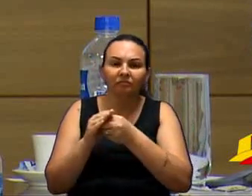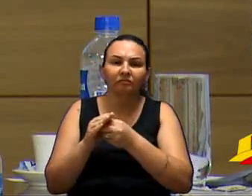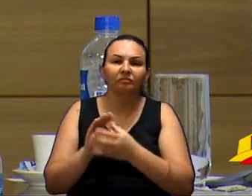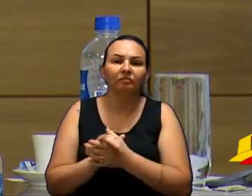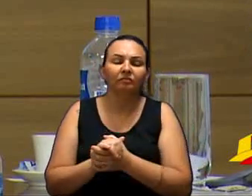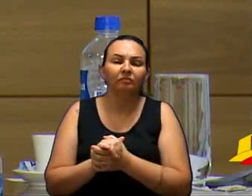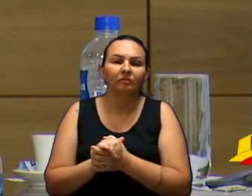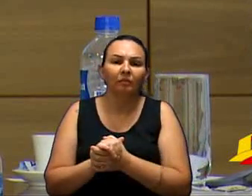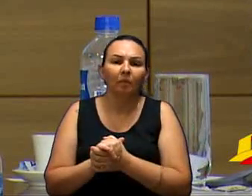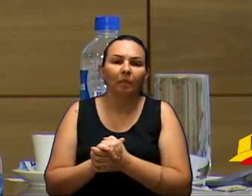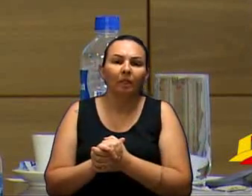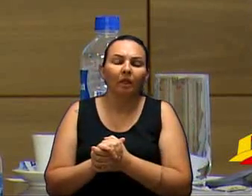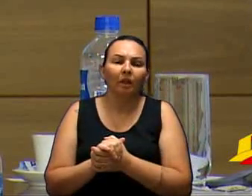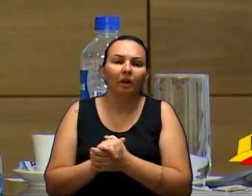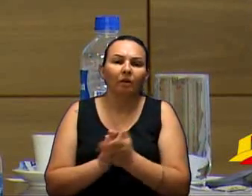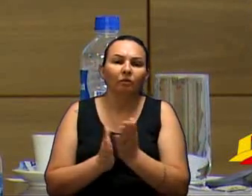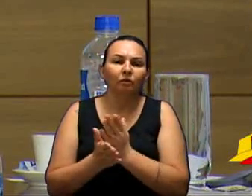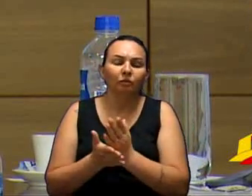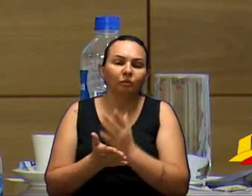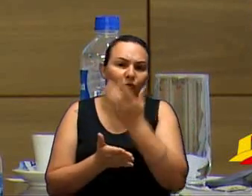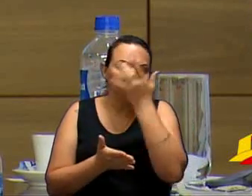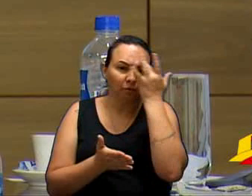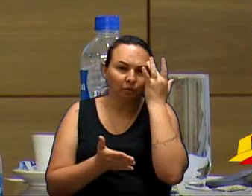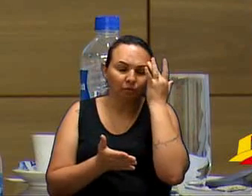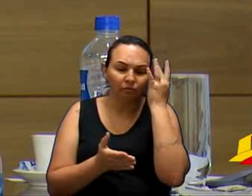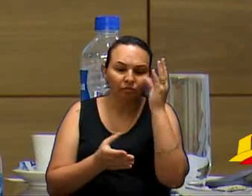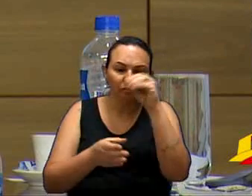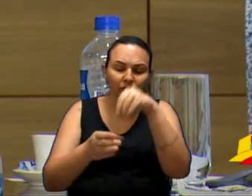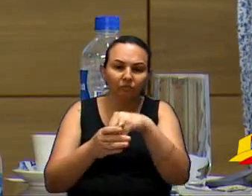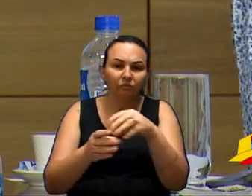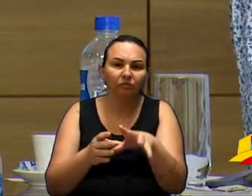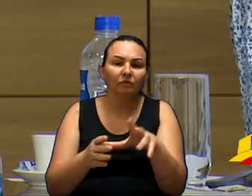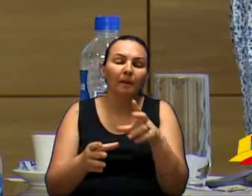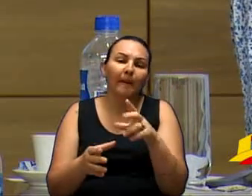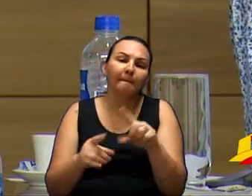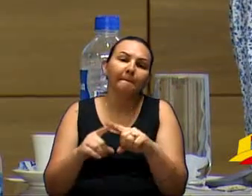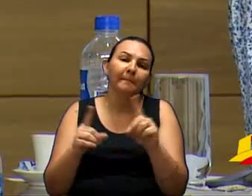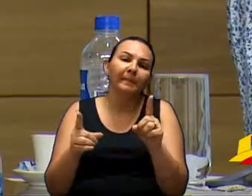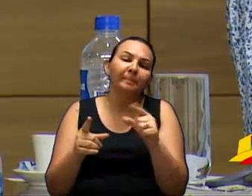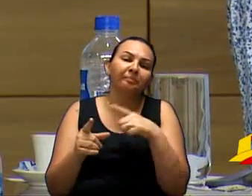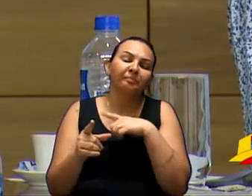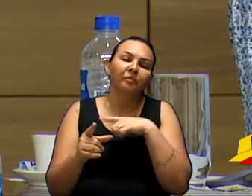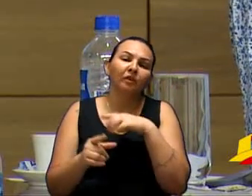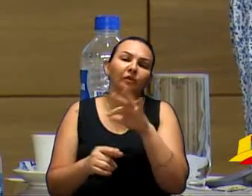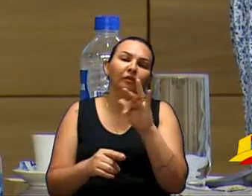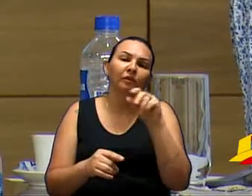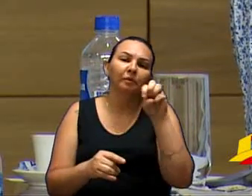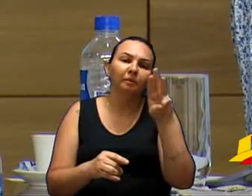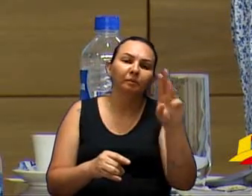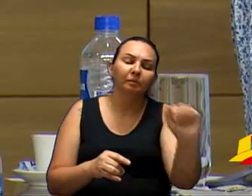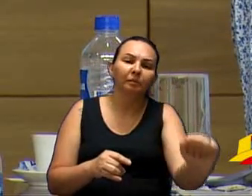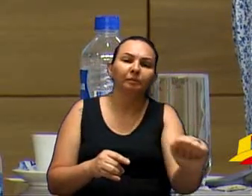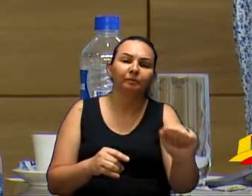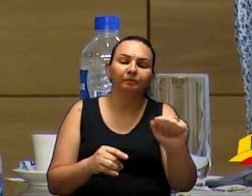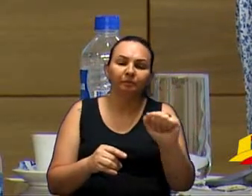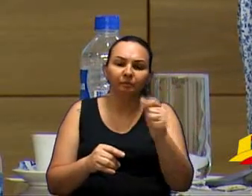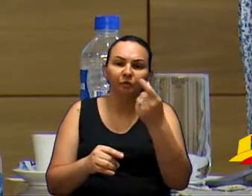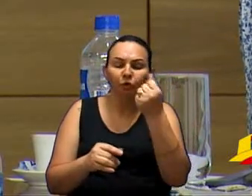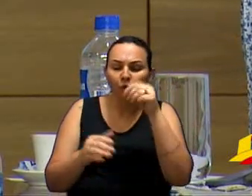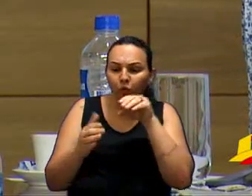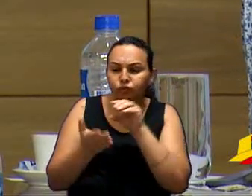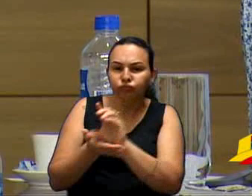consorciada que segundo alguns pessoas colocar talvez não seja mais adequado nós temos o fama que o fundo municipal do meio ambiente que pode ser